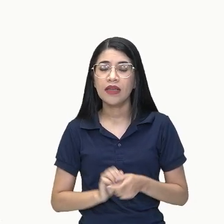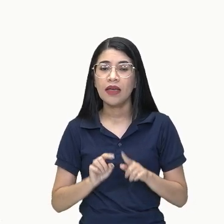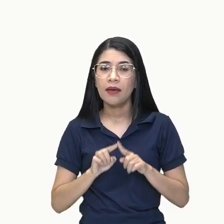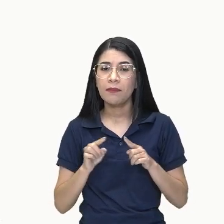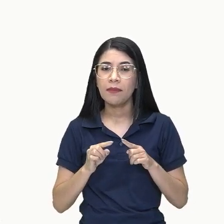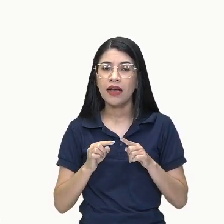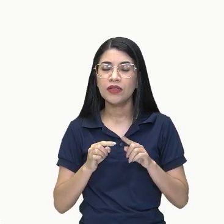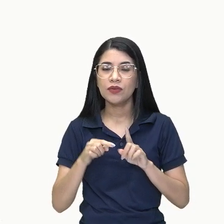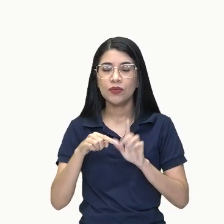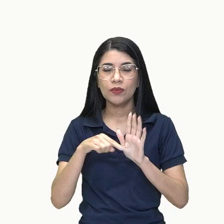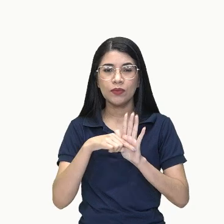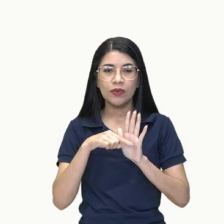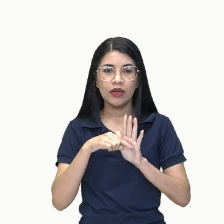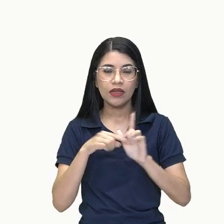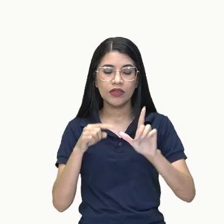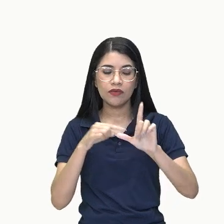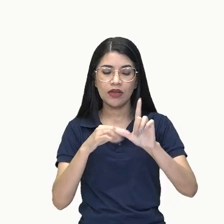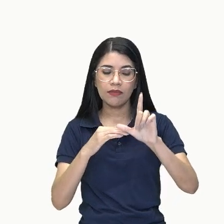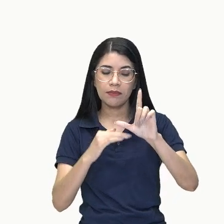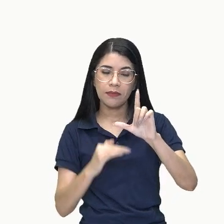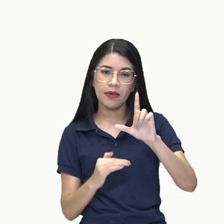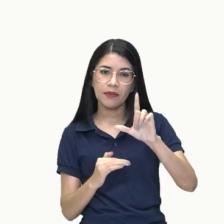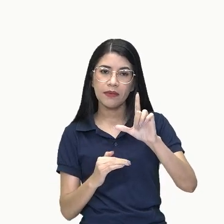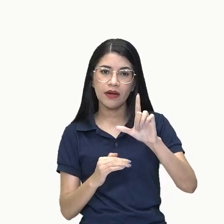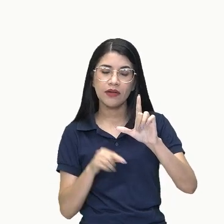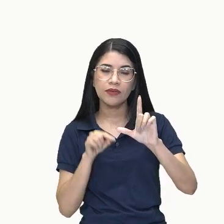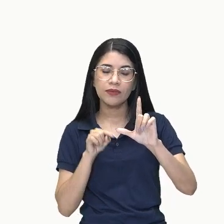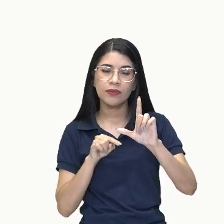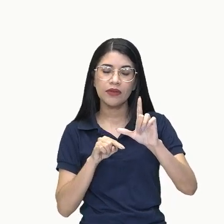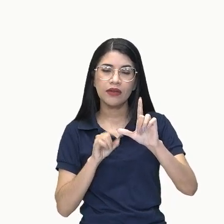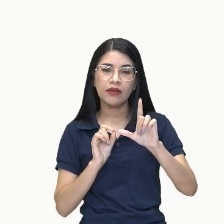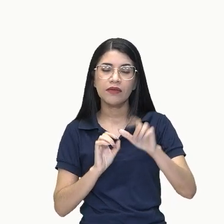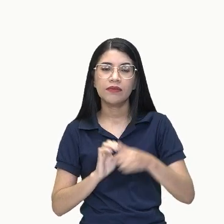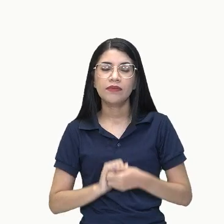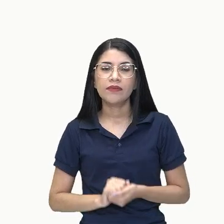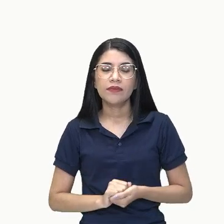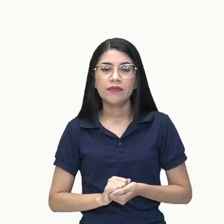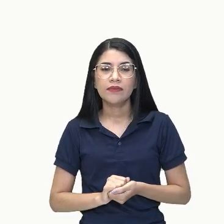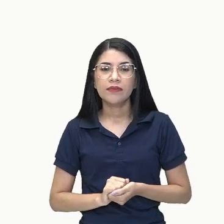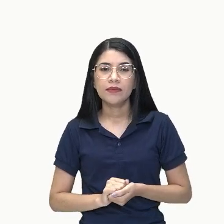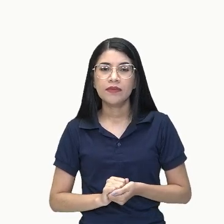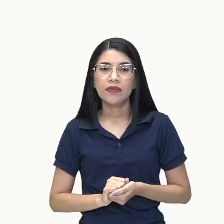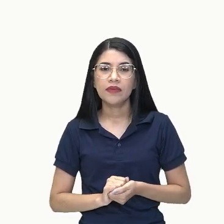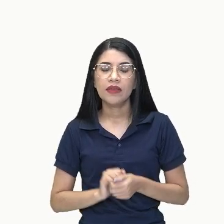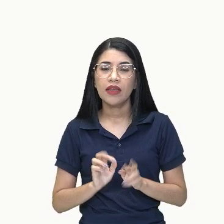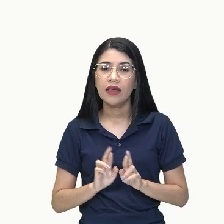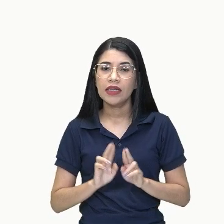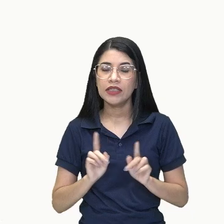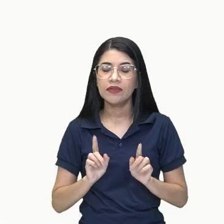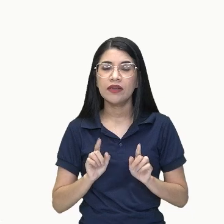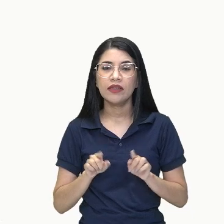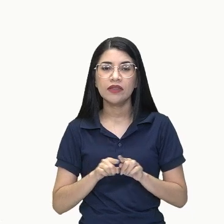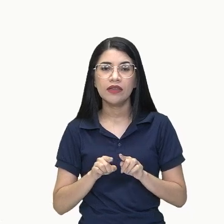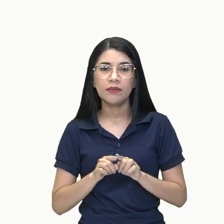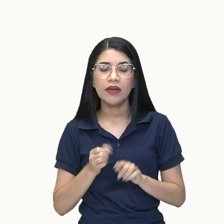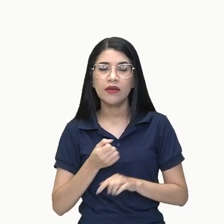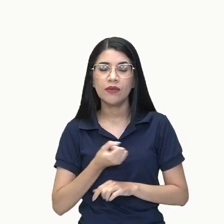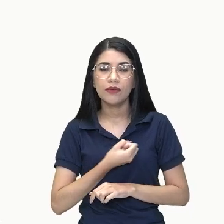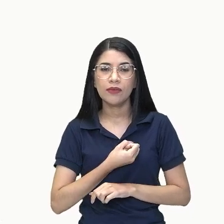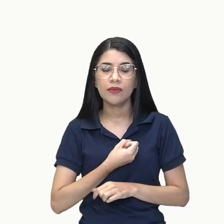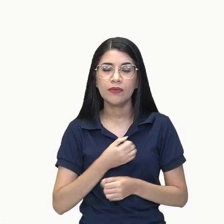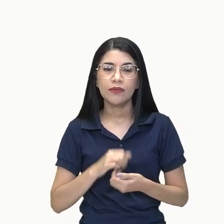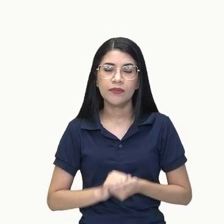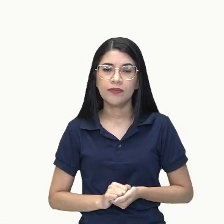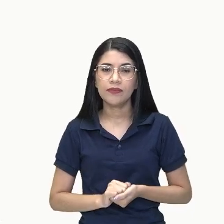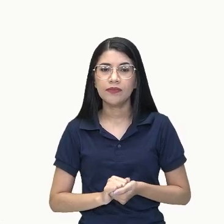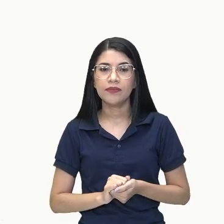parte negativa no eixo das ordenadas ou no eixo y, já vai se localizar aí para a parte